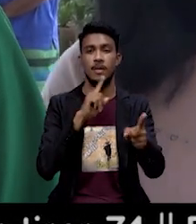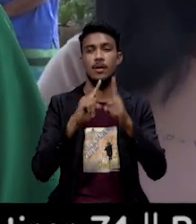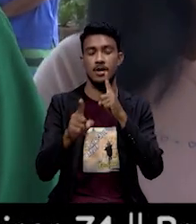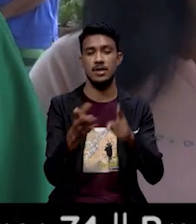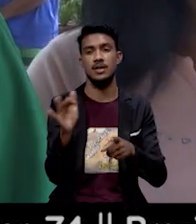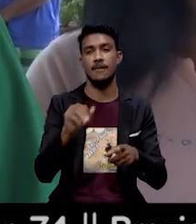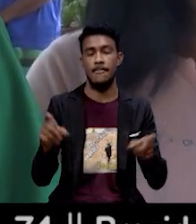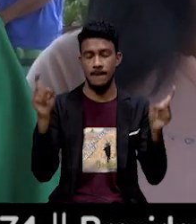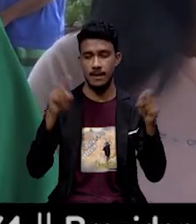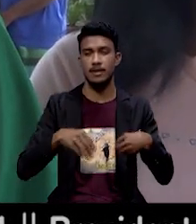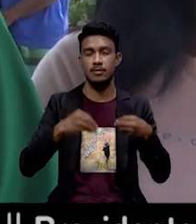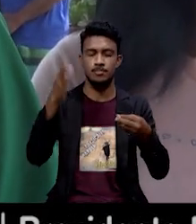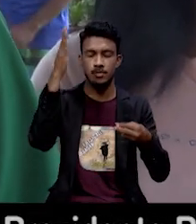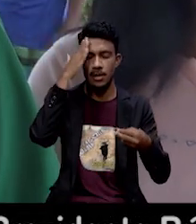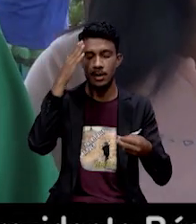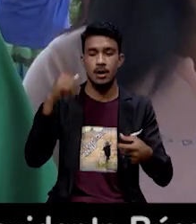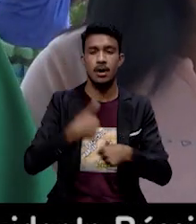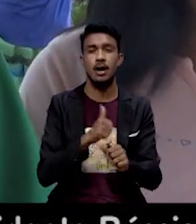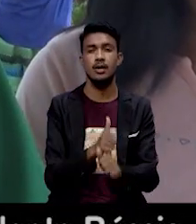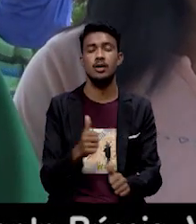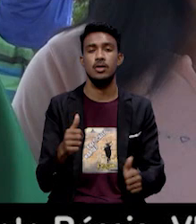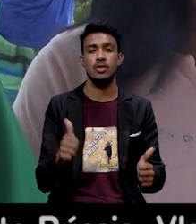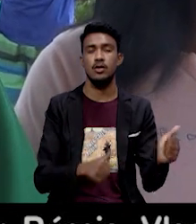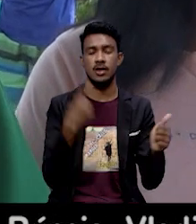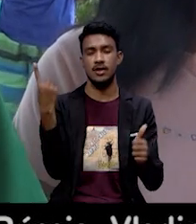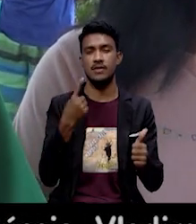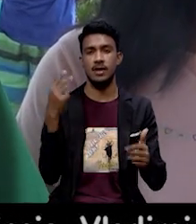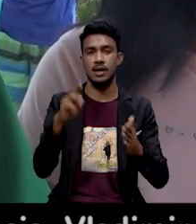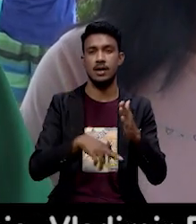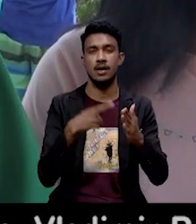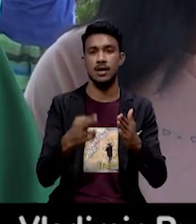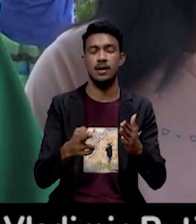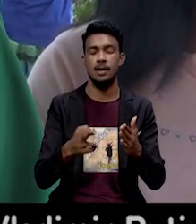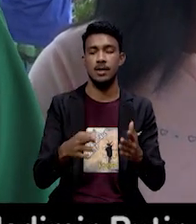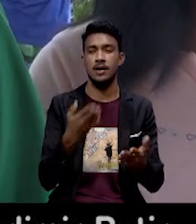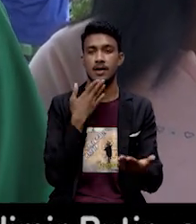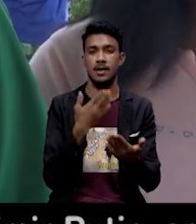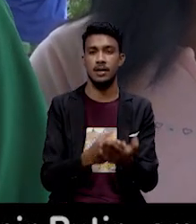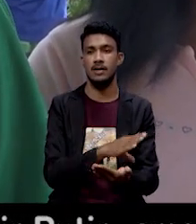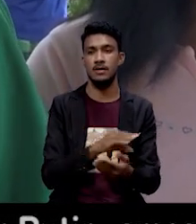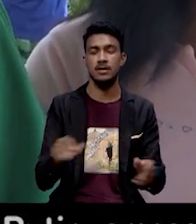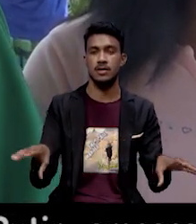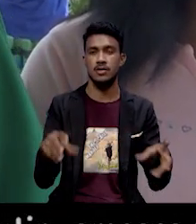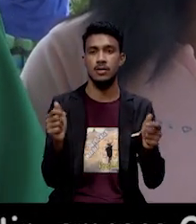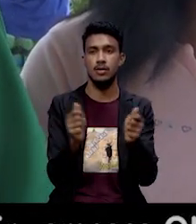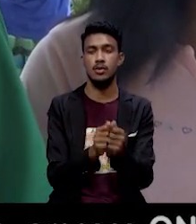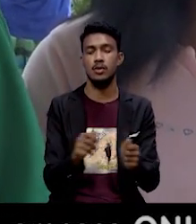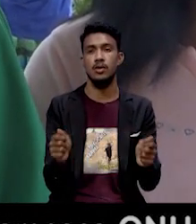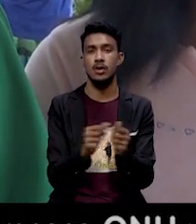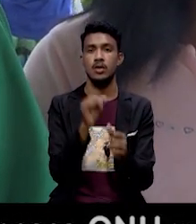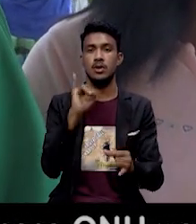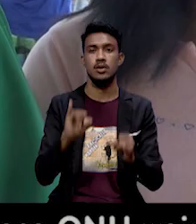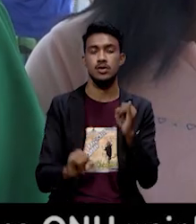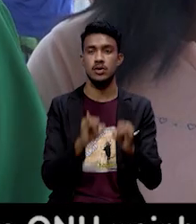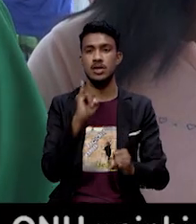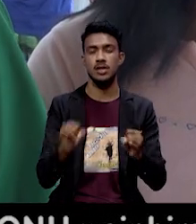que coragem na fatin, ou de cumprir na fatin, regras neve vigora, e serviço a moto com oficiais da justiça, neve, trata ela